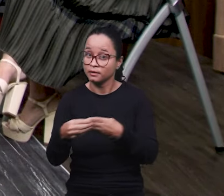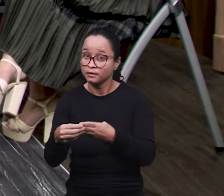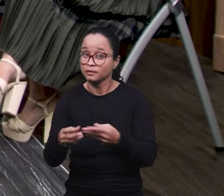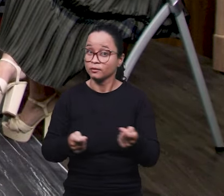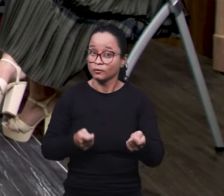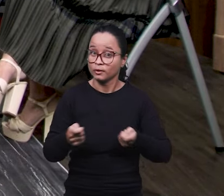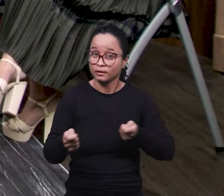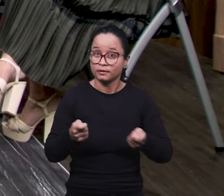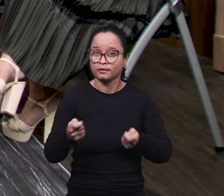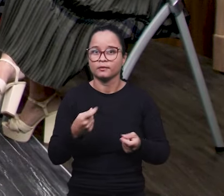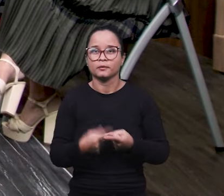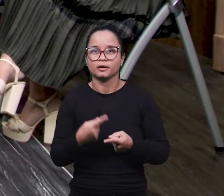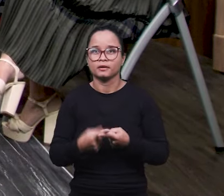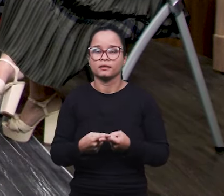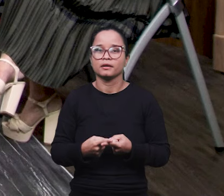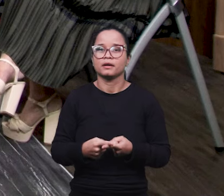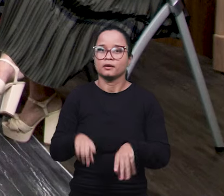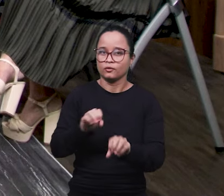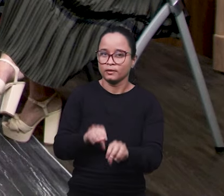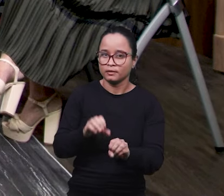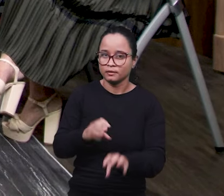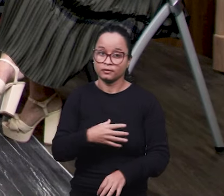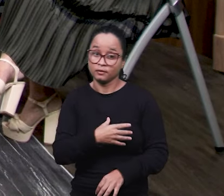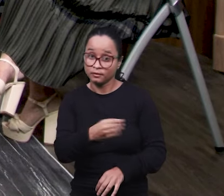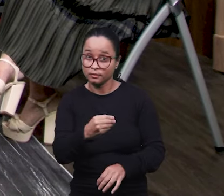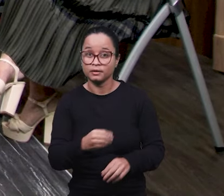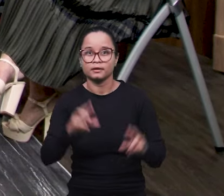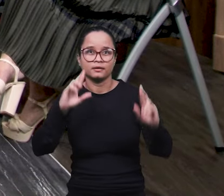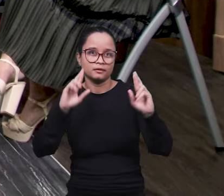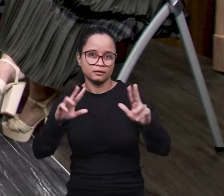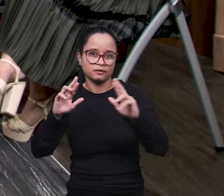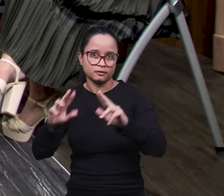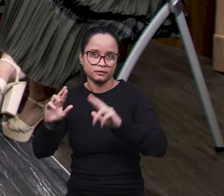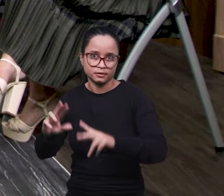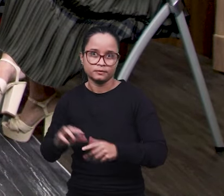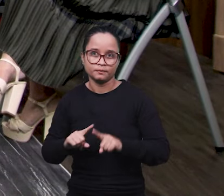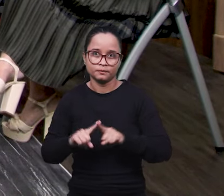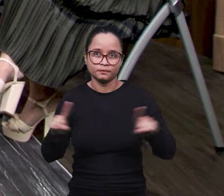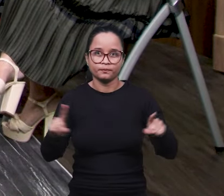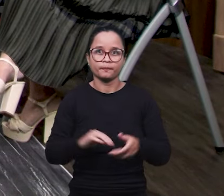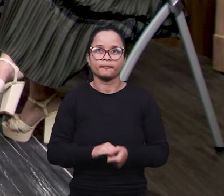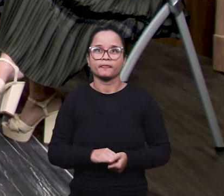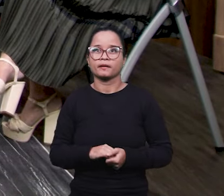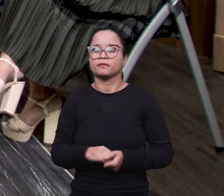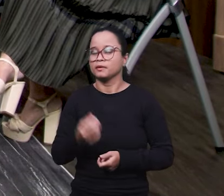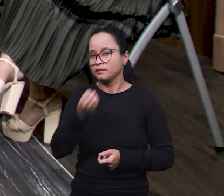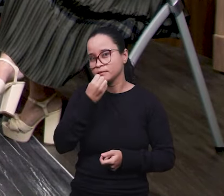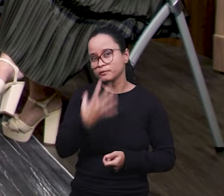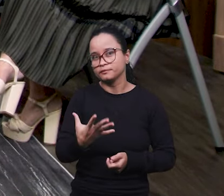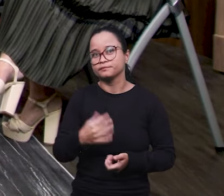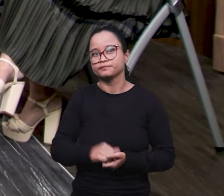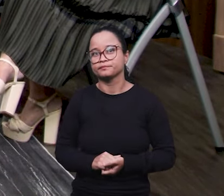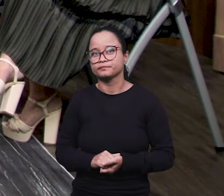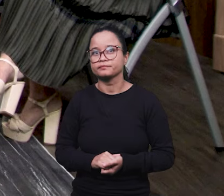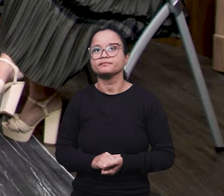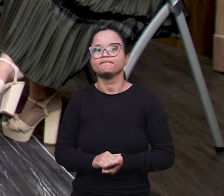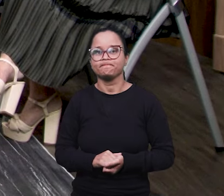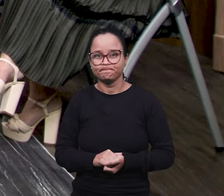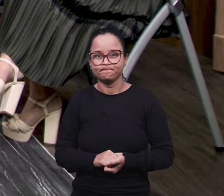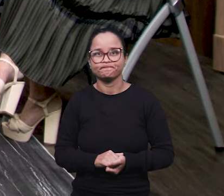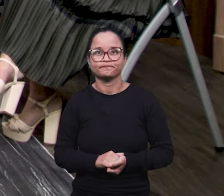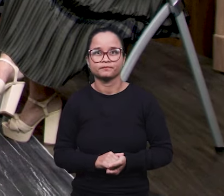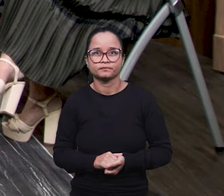gente a criação dos nossos filhos eram era bem diferente mas valeu muito a pena também